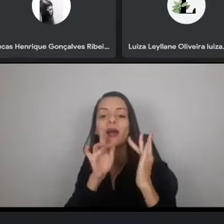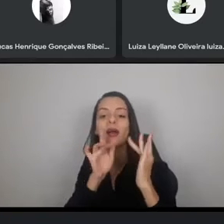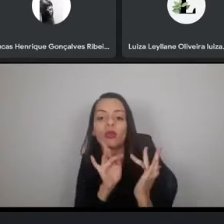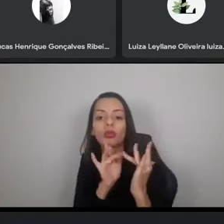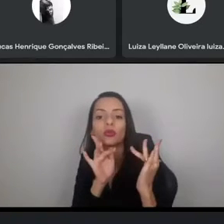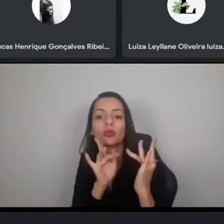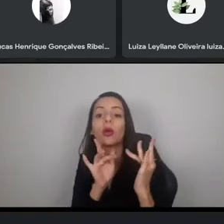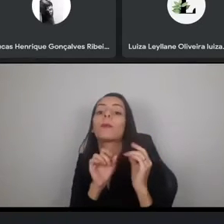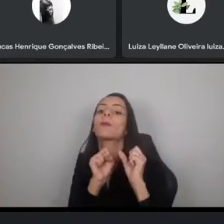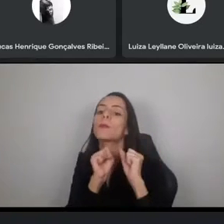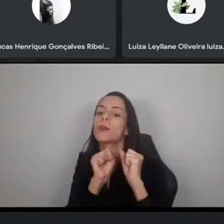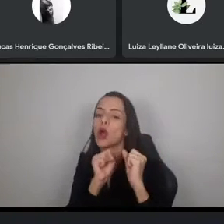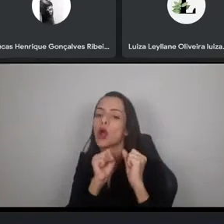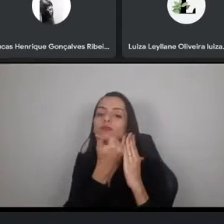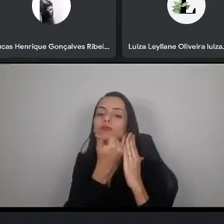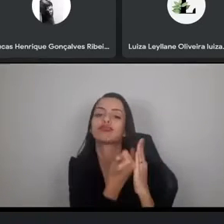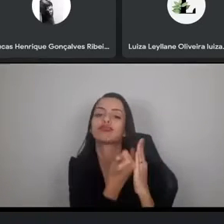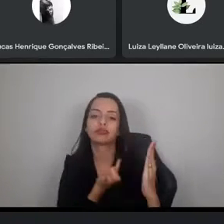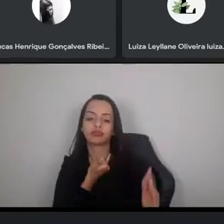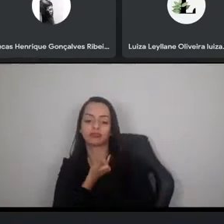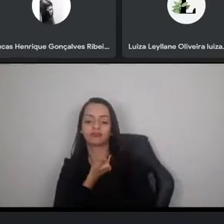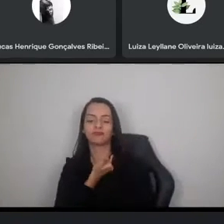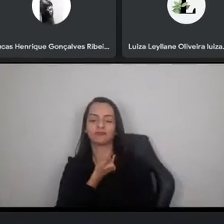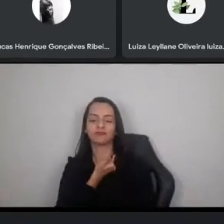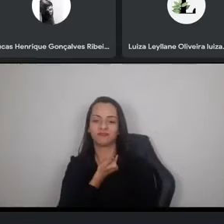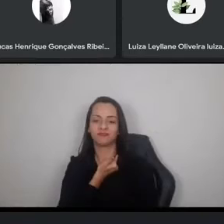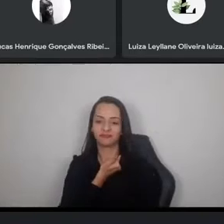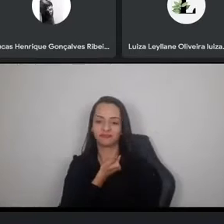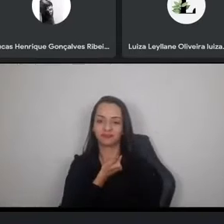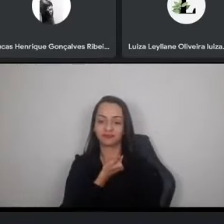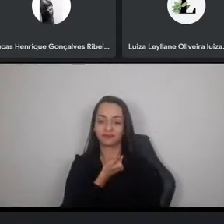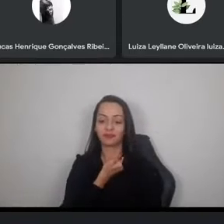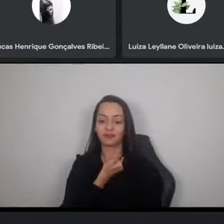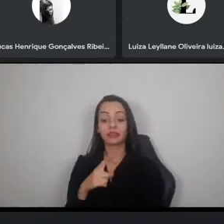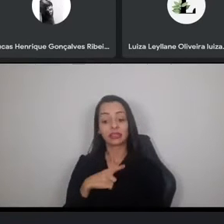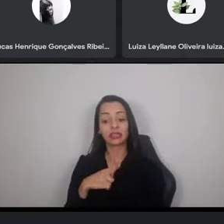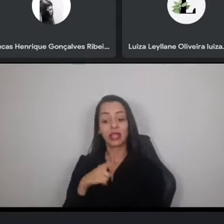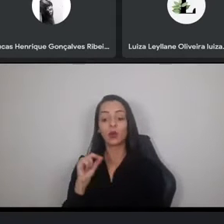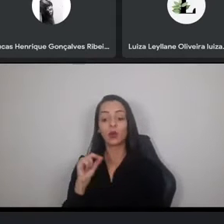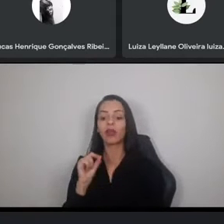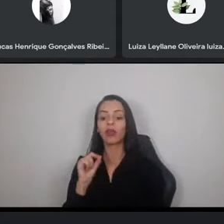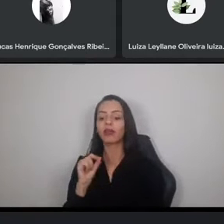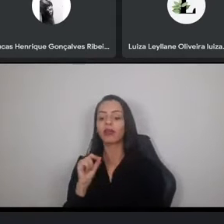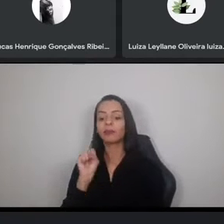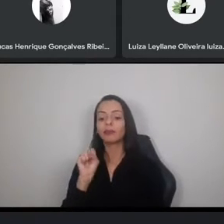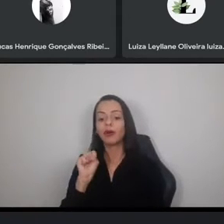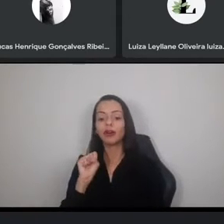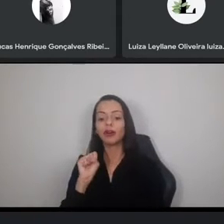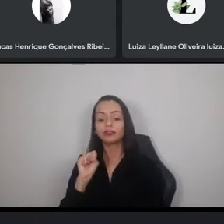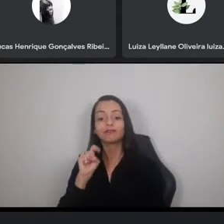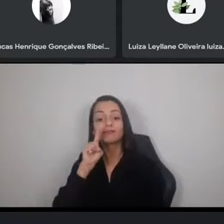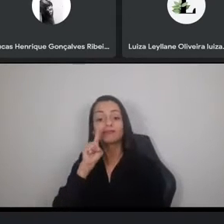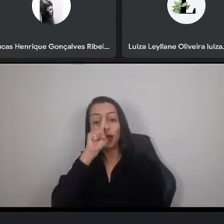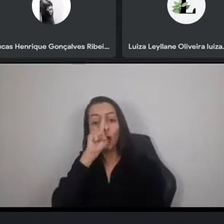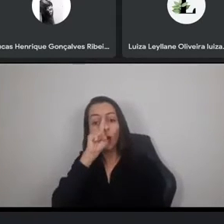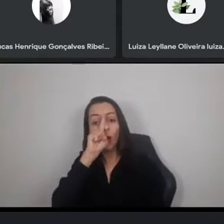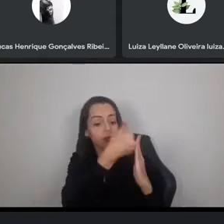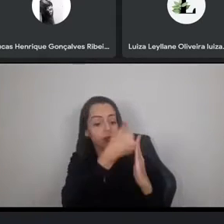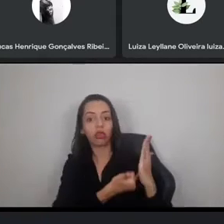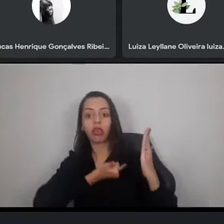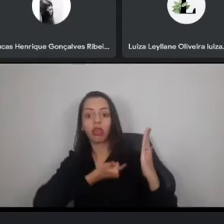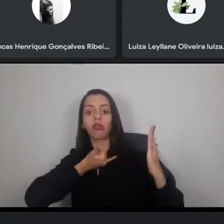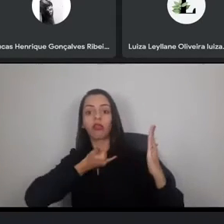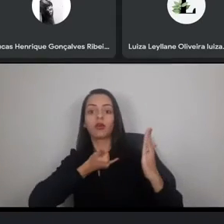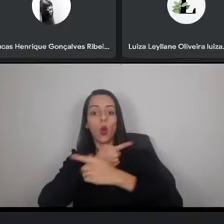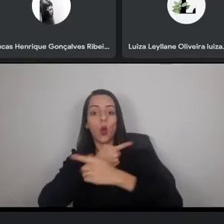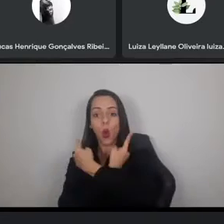conduzir eletricidade. E ao conduzir a eletricidade, ela pode passar para o corpo e sofrer um choque elétrico.